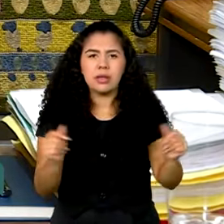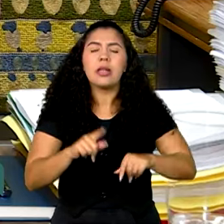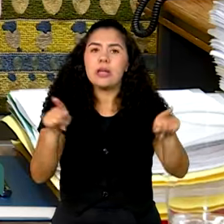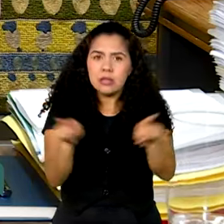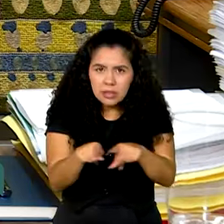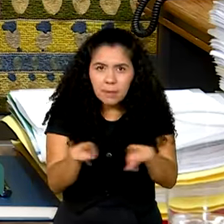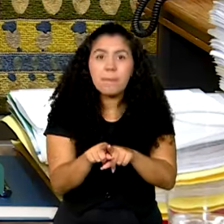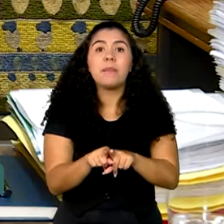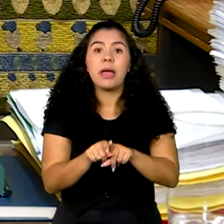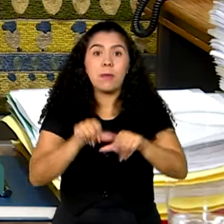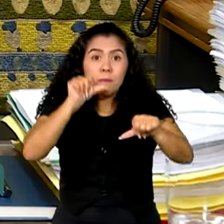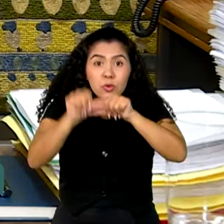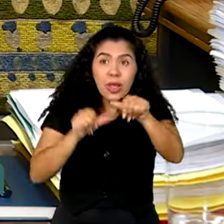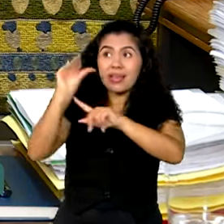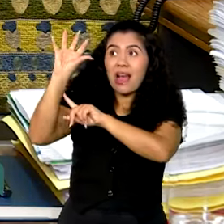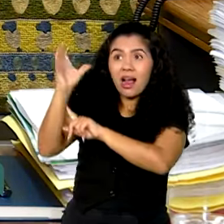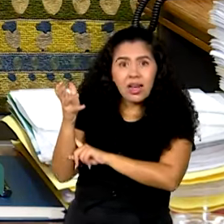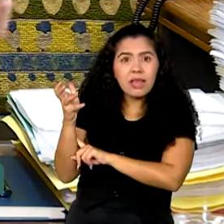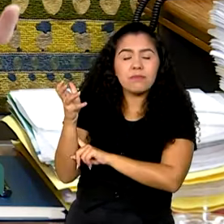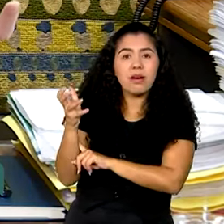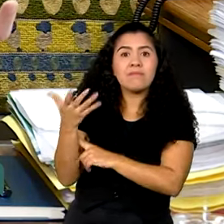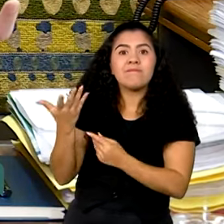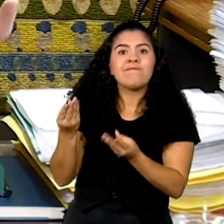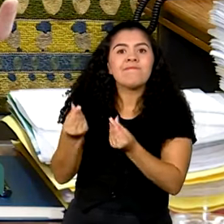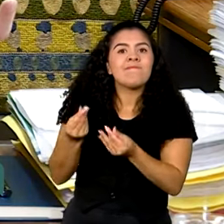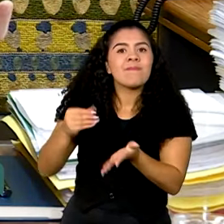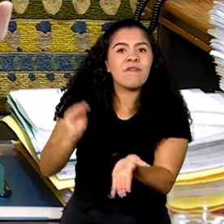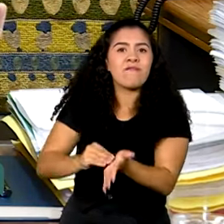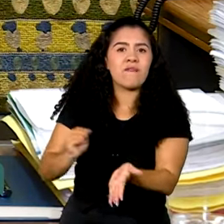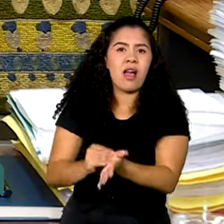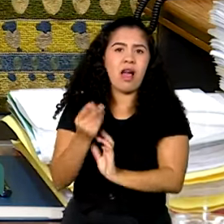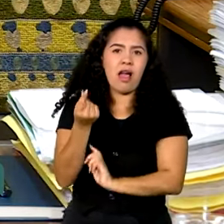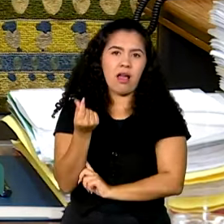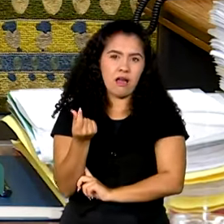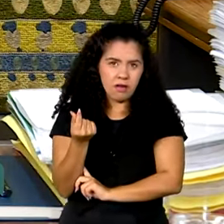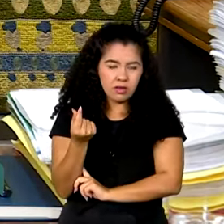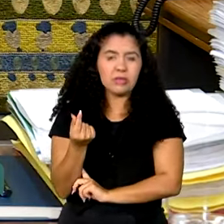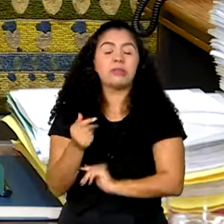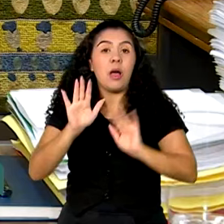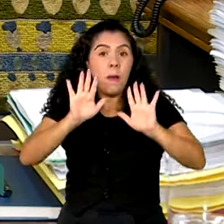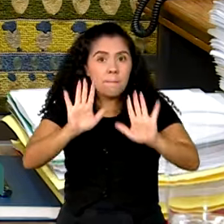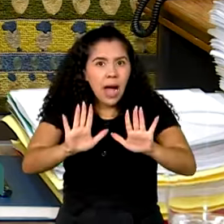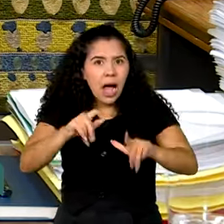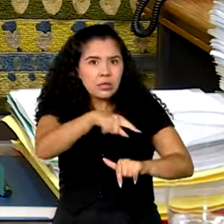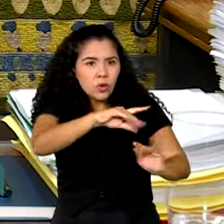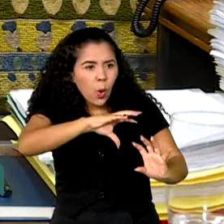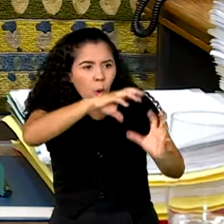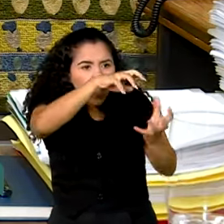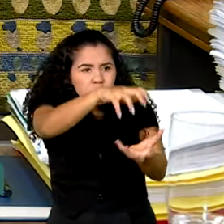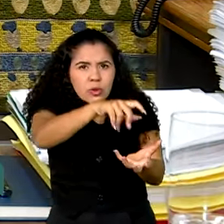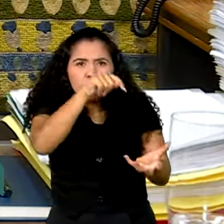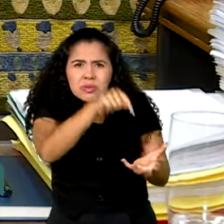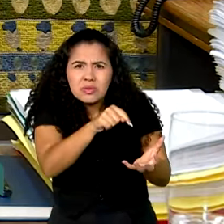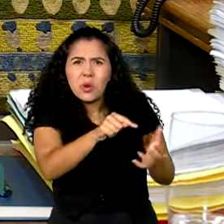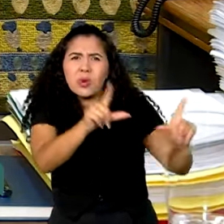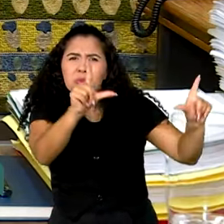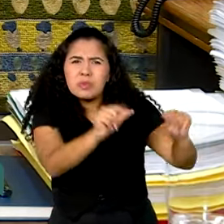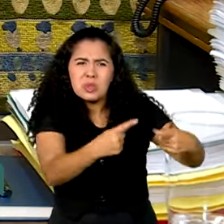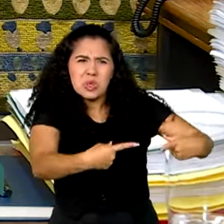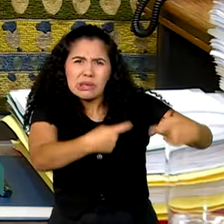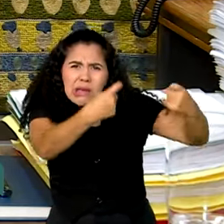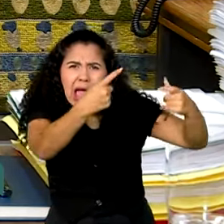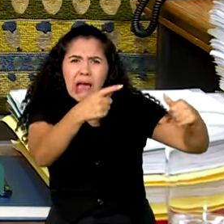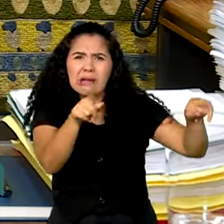combater também a mudança do clima, não tem recursos suficientes. Só na medida em que o mundo se torna menos conflituoso, menos